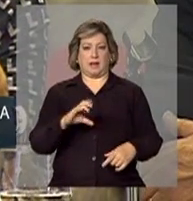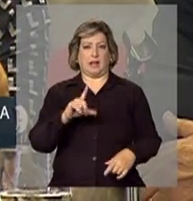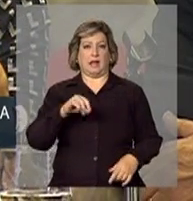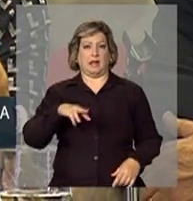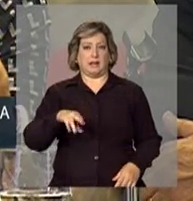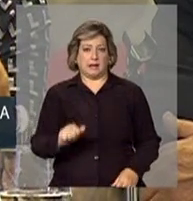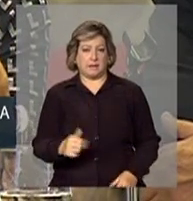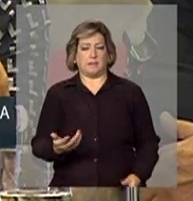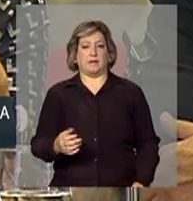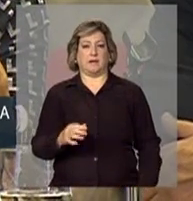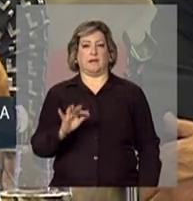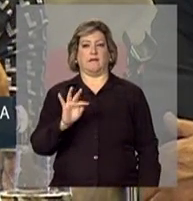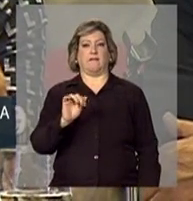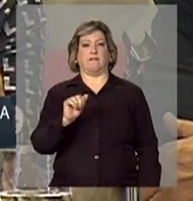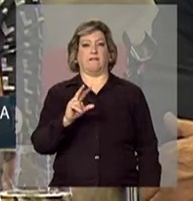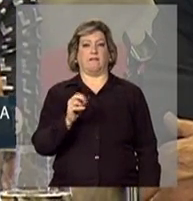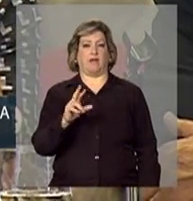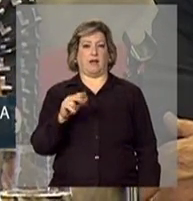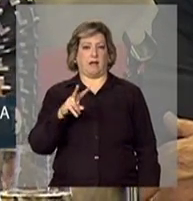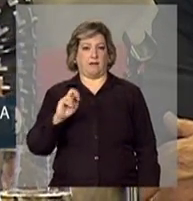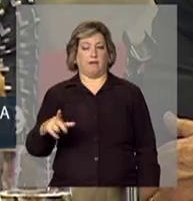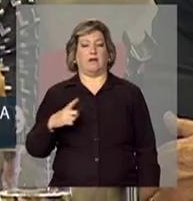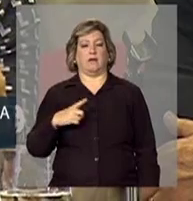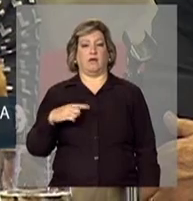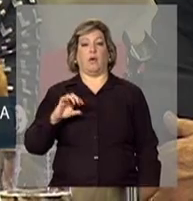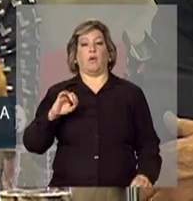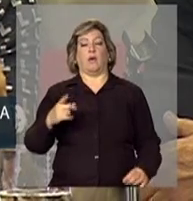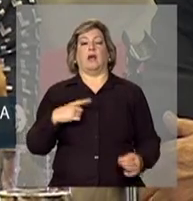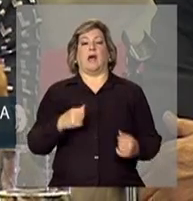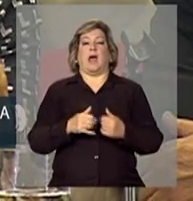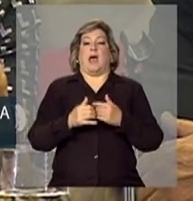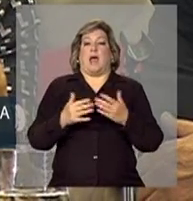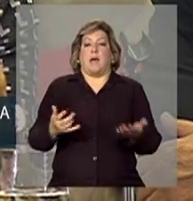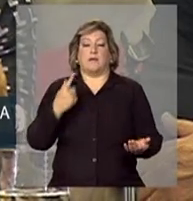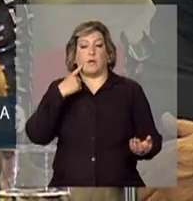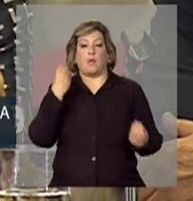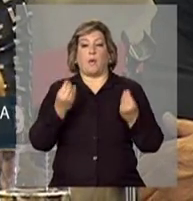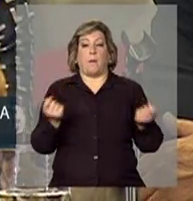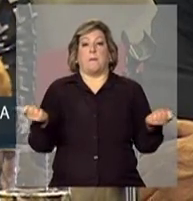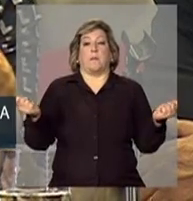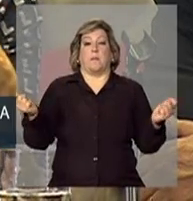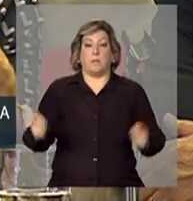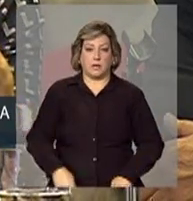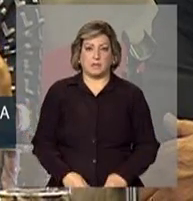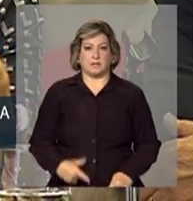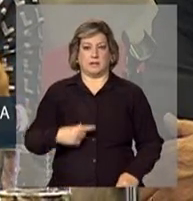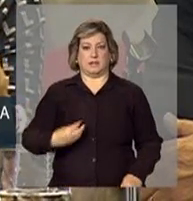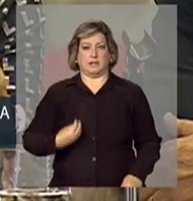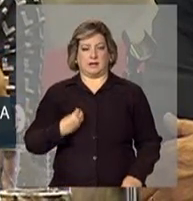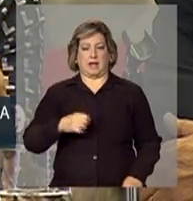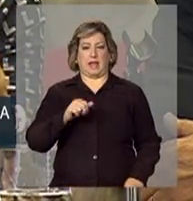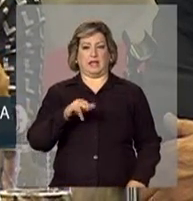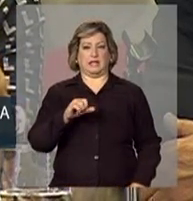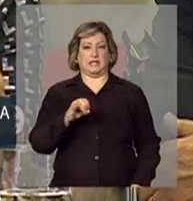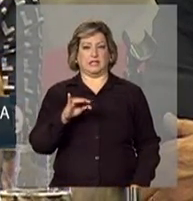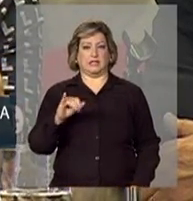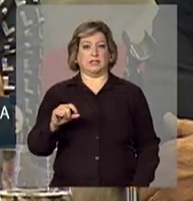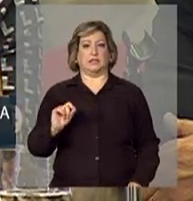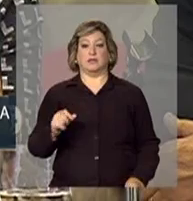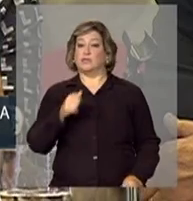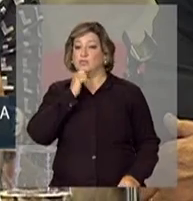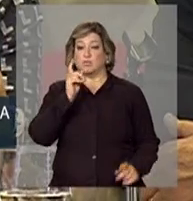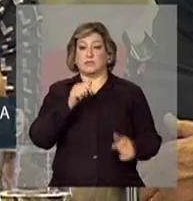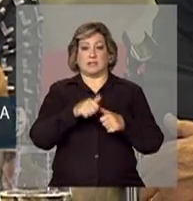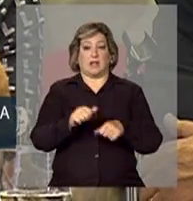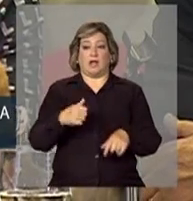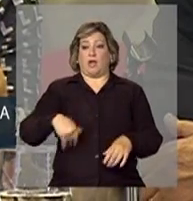favorável, ou pelo menos aberto para uma possibilidade de revisar a lei da anistia, que não está em nossas mãos, como vocês sabem, depende muito